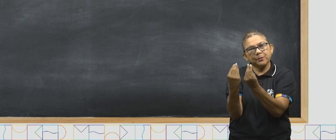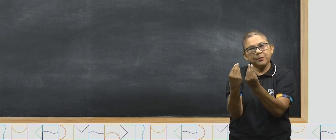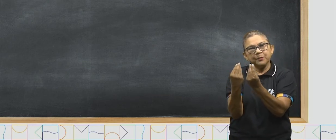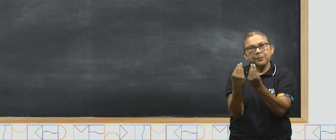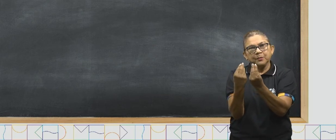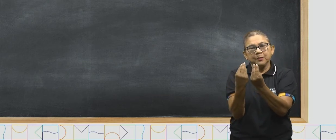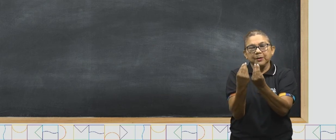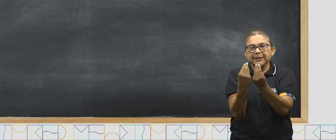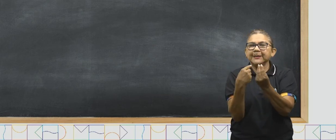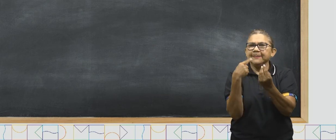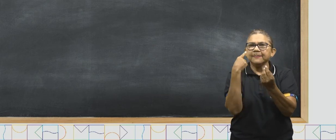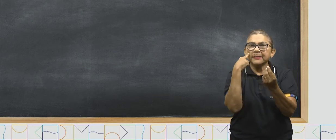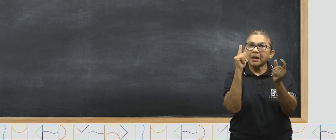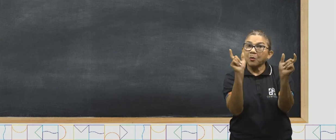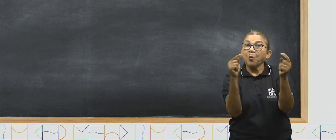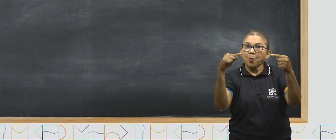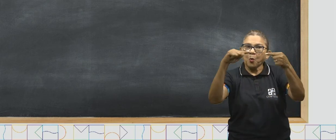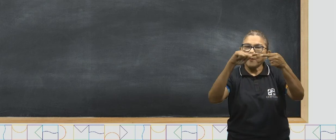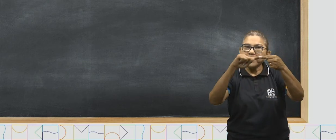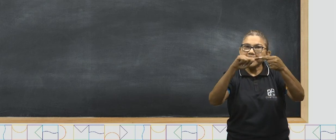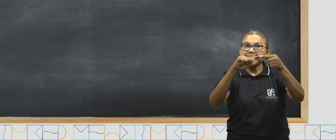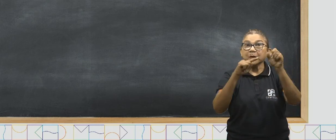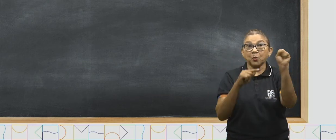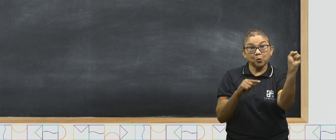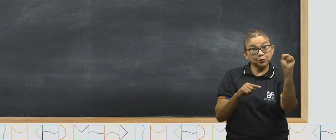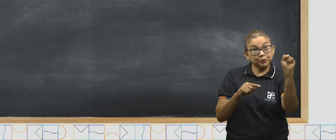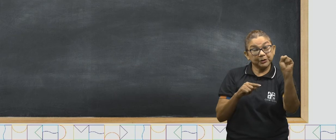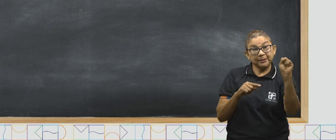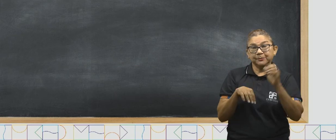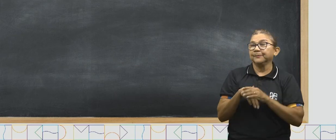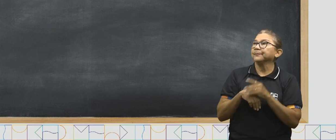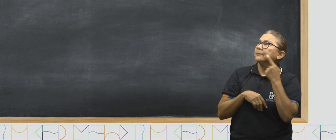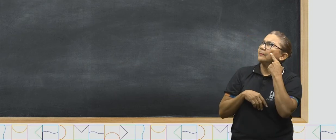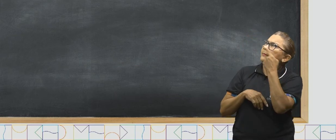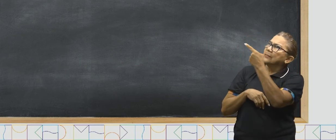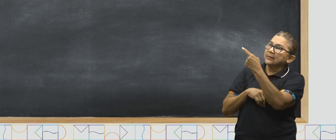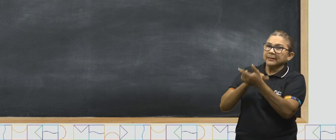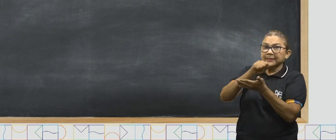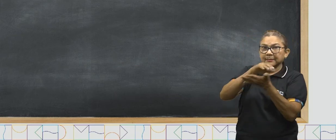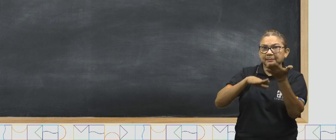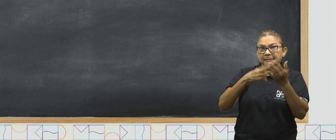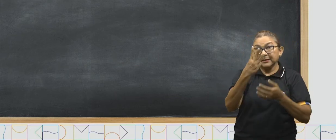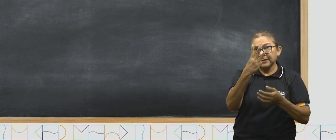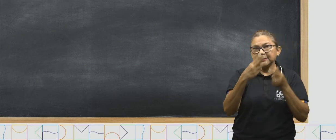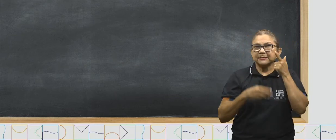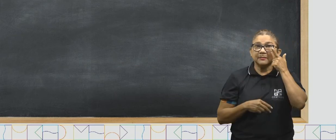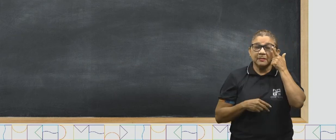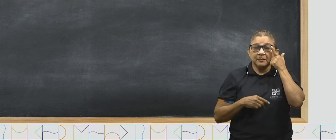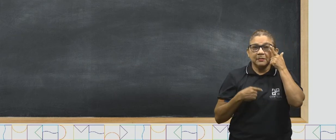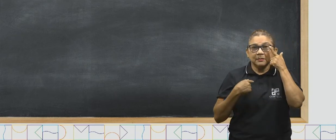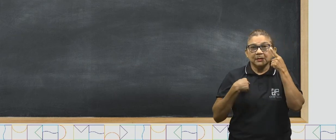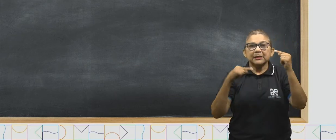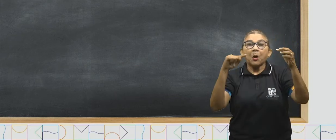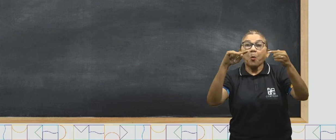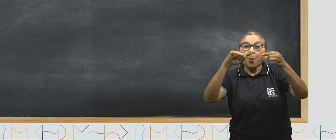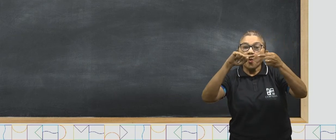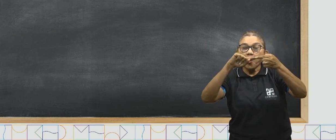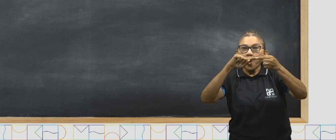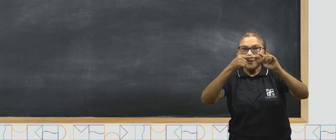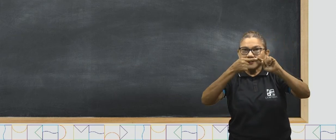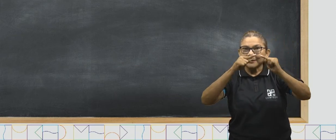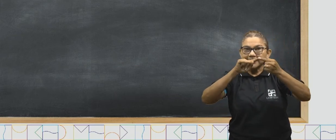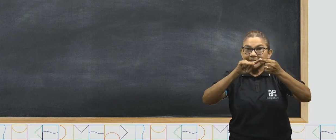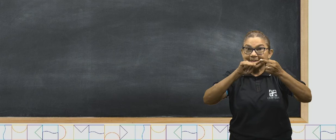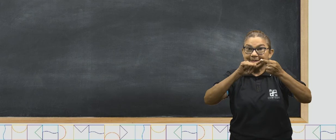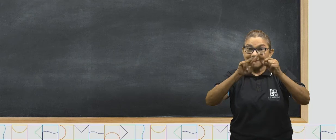sujeito desta frase. Passemos agora para a atividade número 3. Concordância verbal é a mudança que